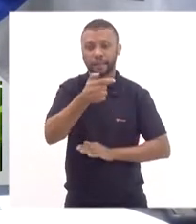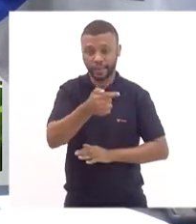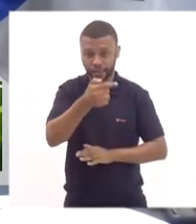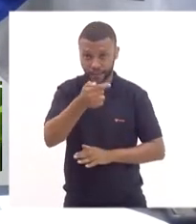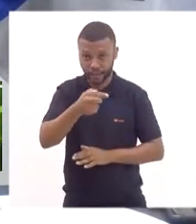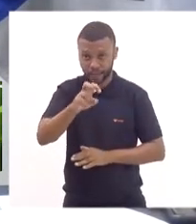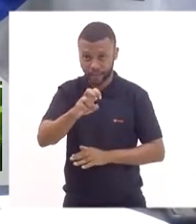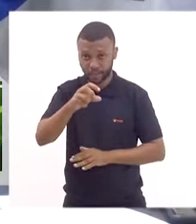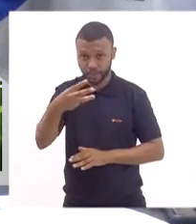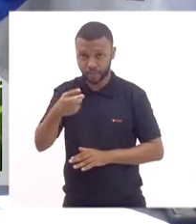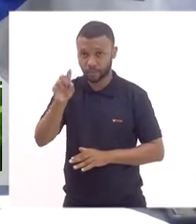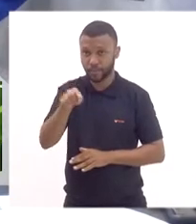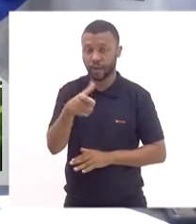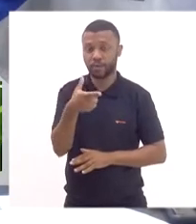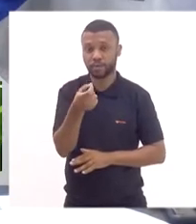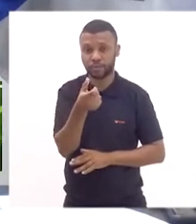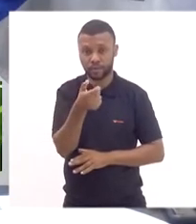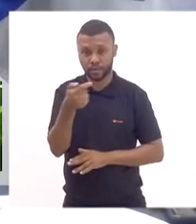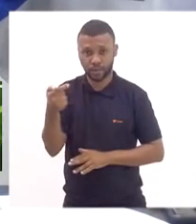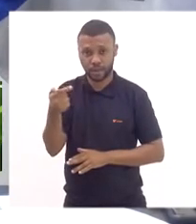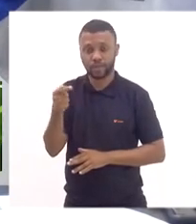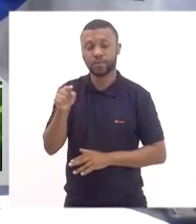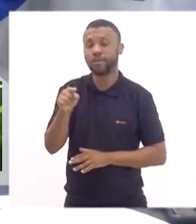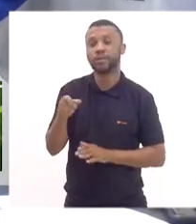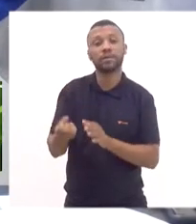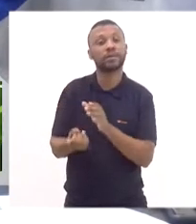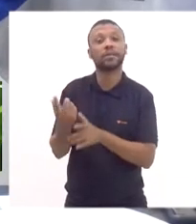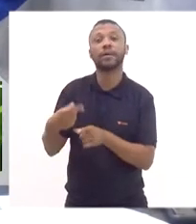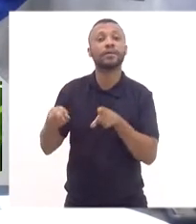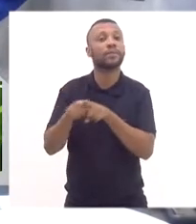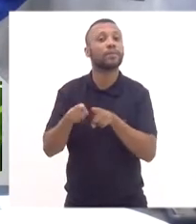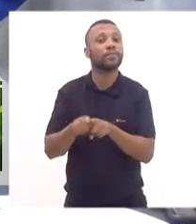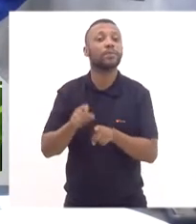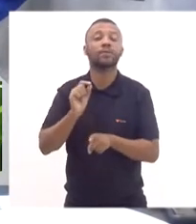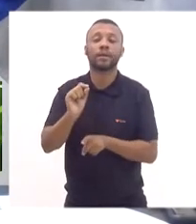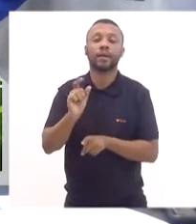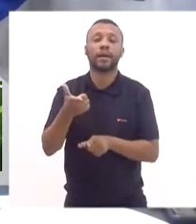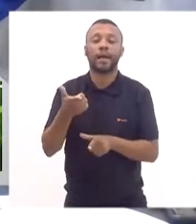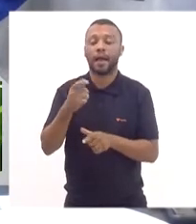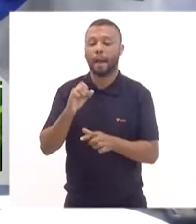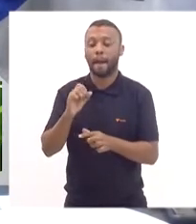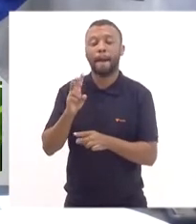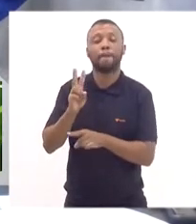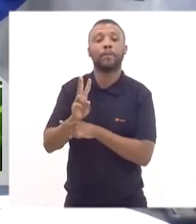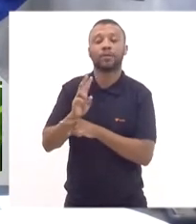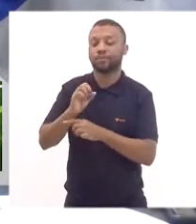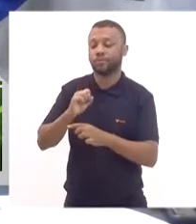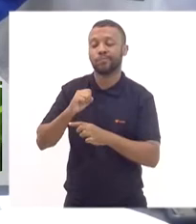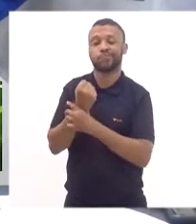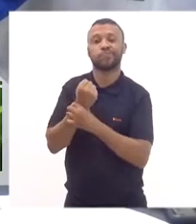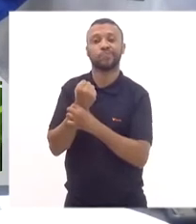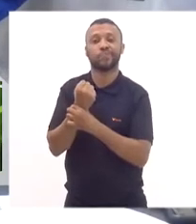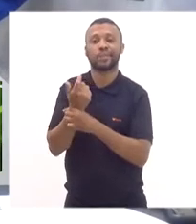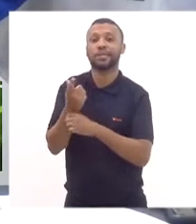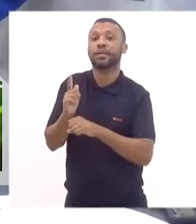7753 de 17, também criasse a integridade da gestão pública.